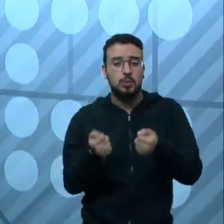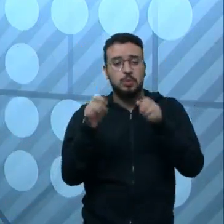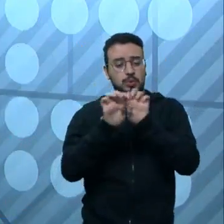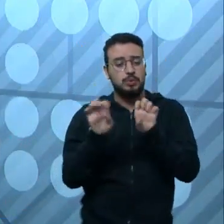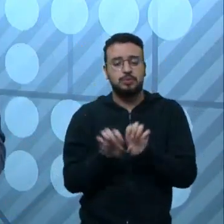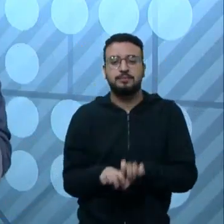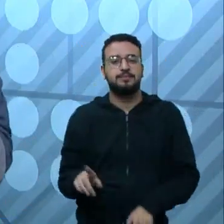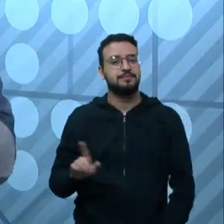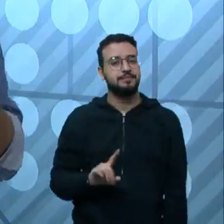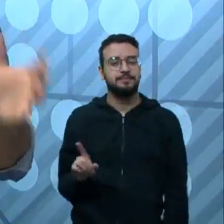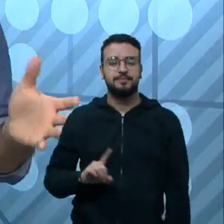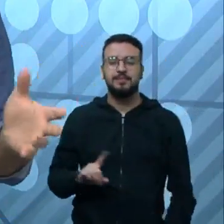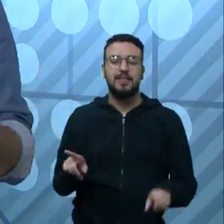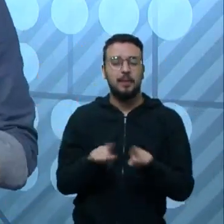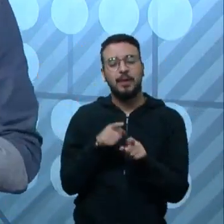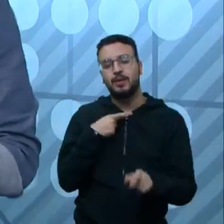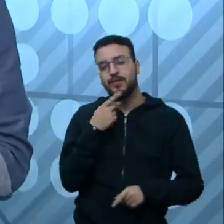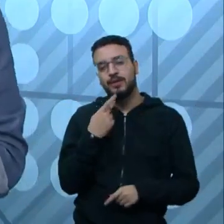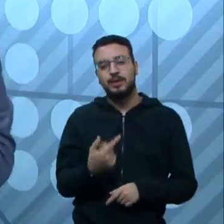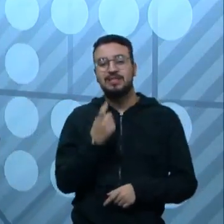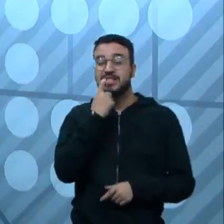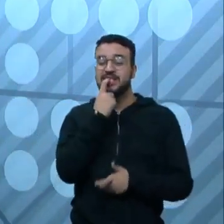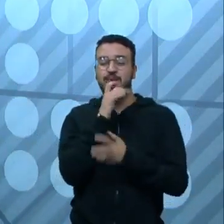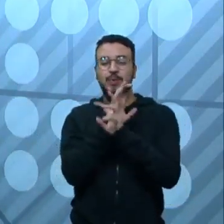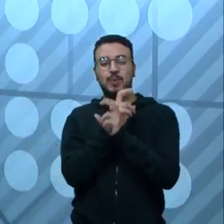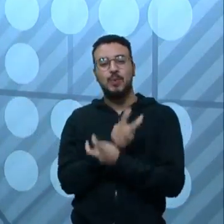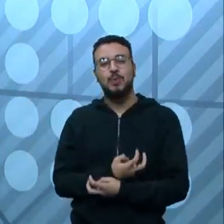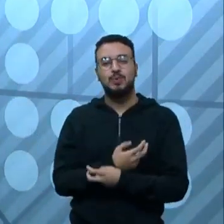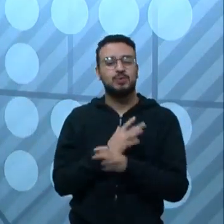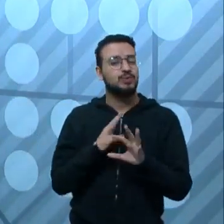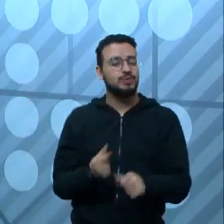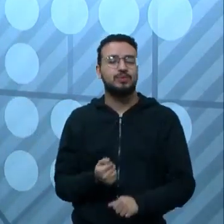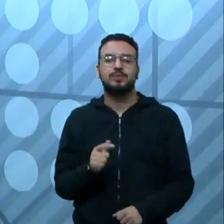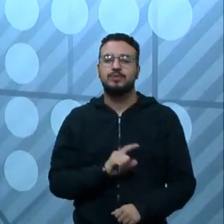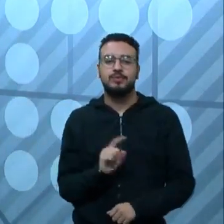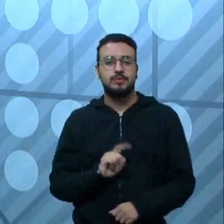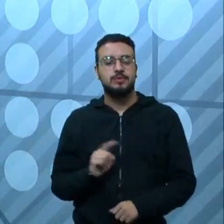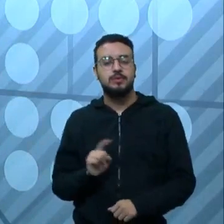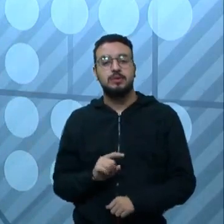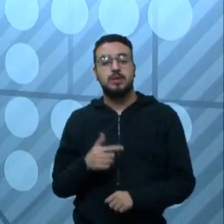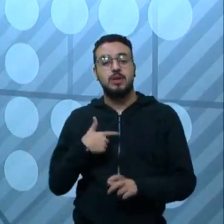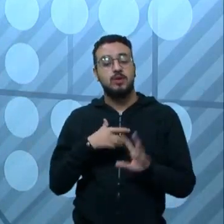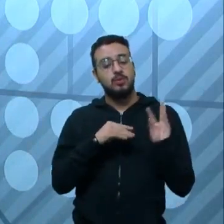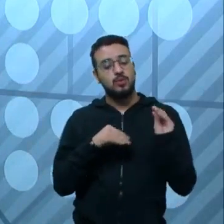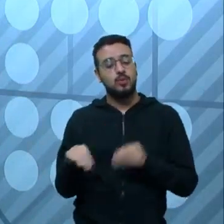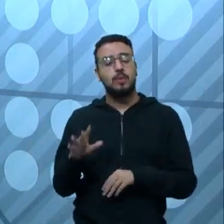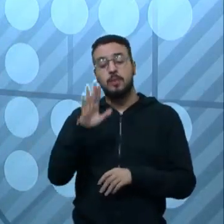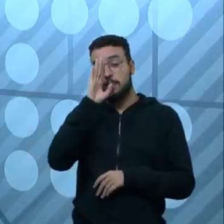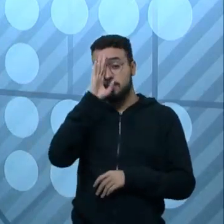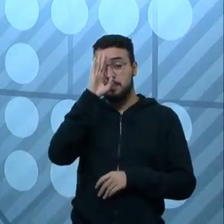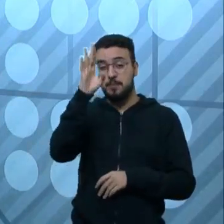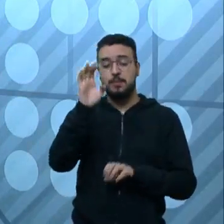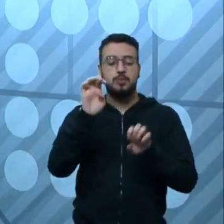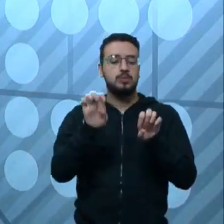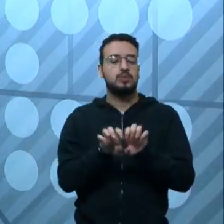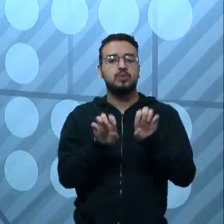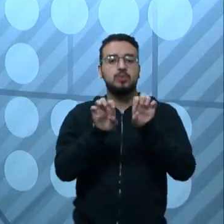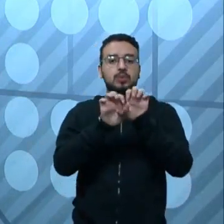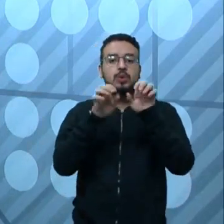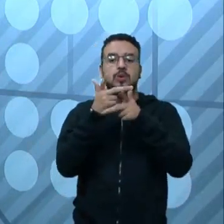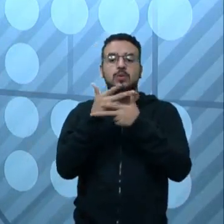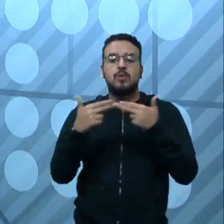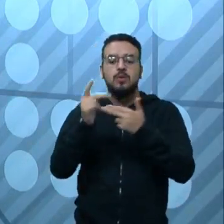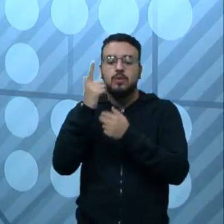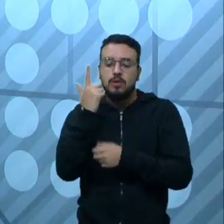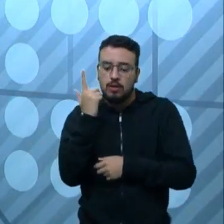todos os 206 ossos presentes no corpo humano na aula de sistema ósseo. Eu trouxe as principais, eu trouxe aquelas que você vai